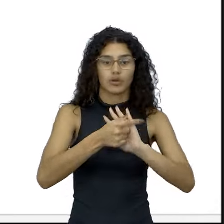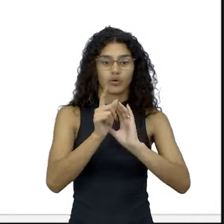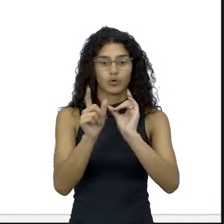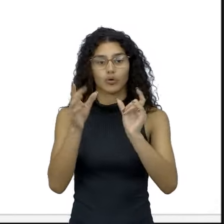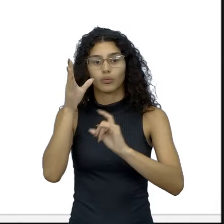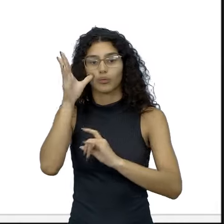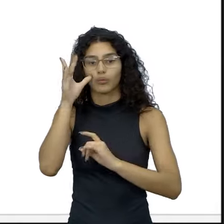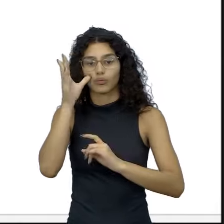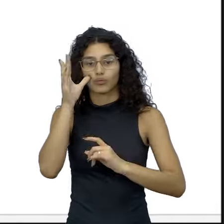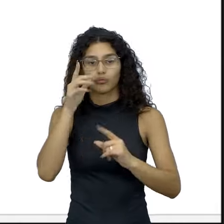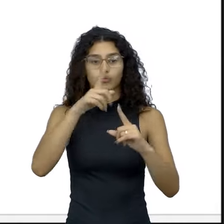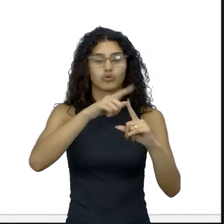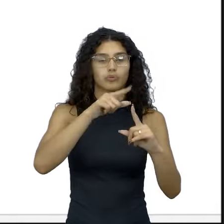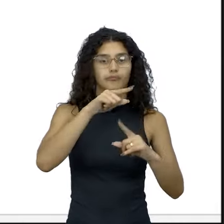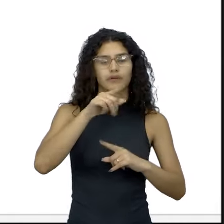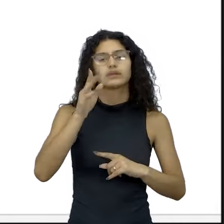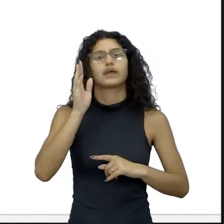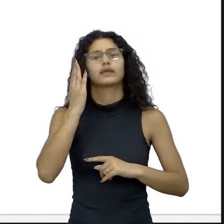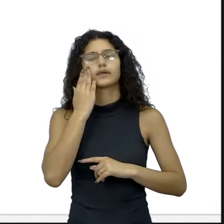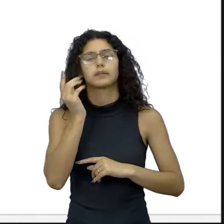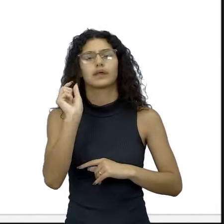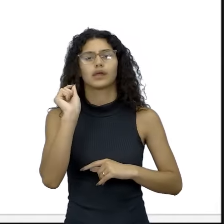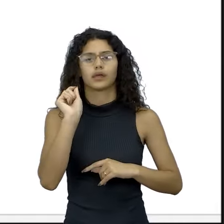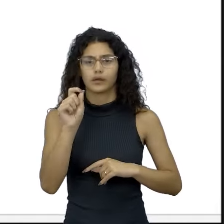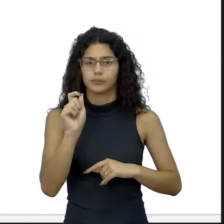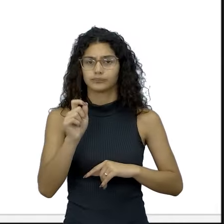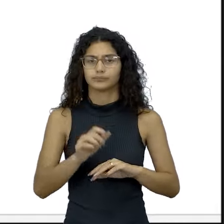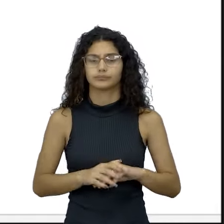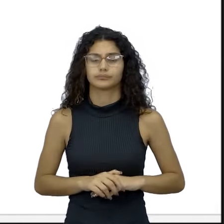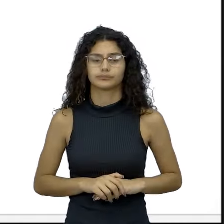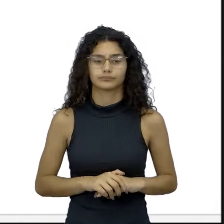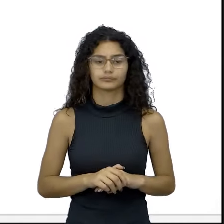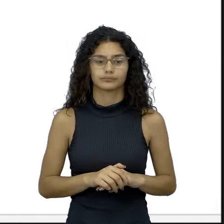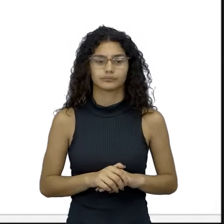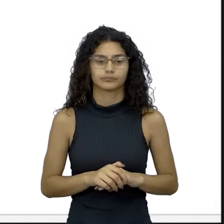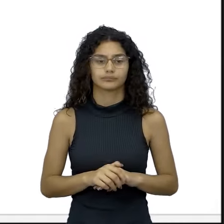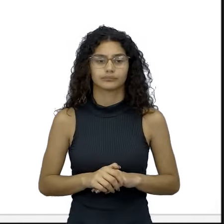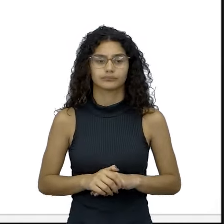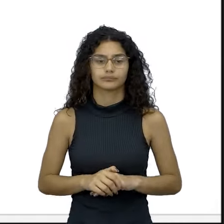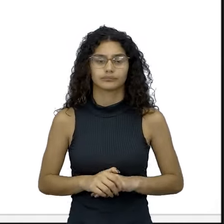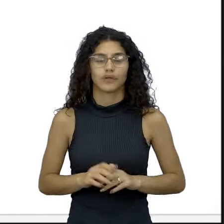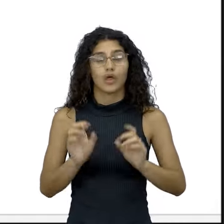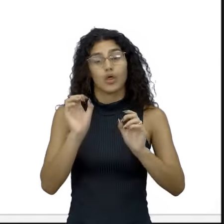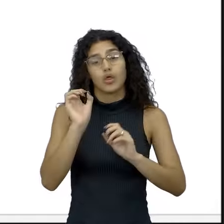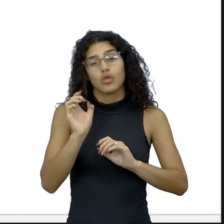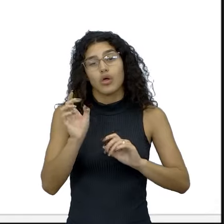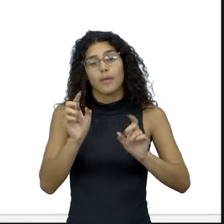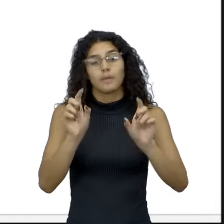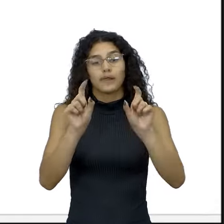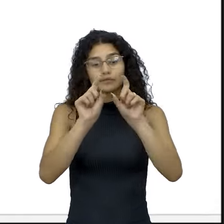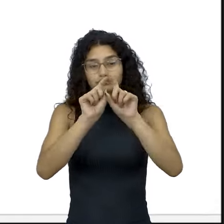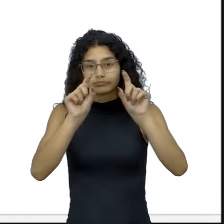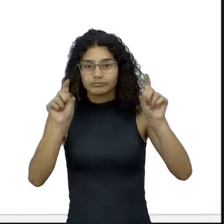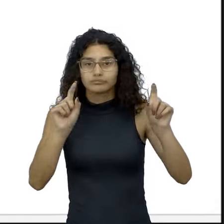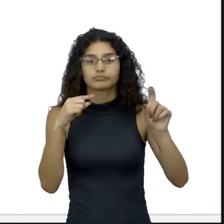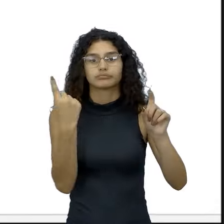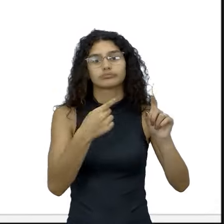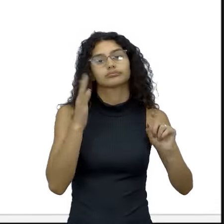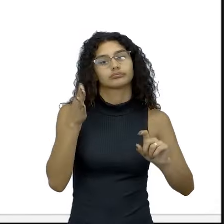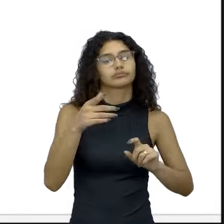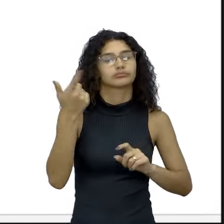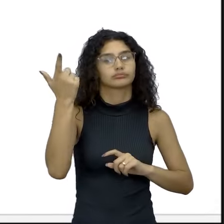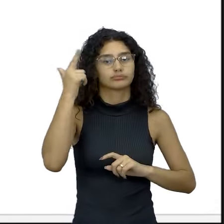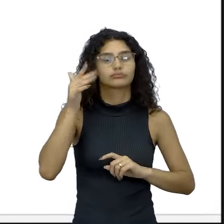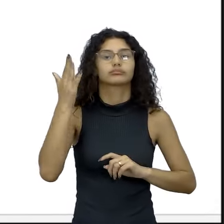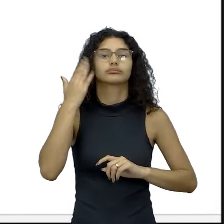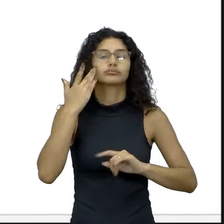de Curiosidade do tipo Você Sabia Que? E aí, só pelo título, né, nós já